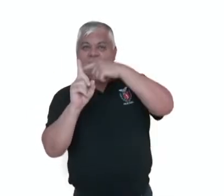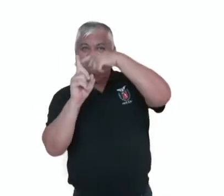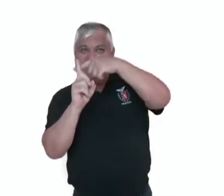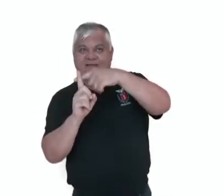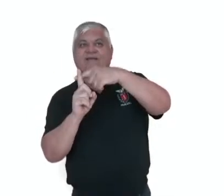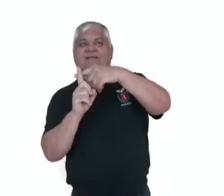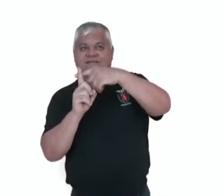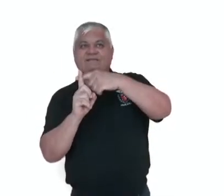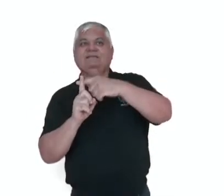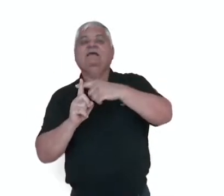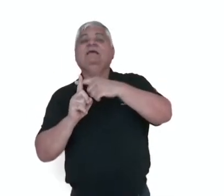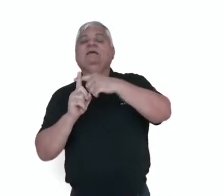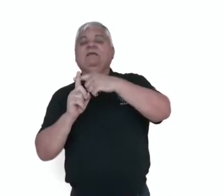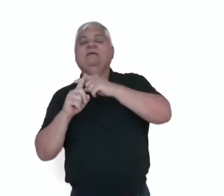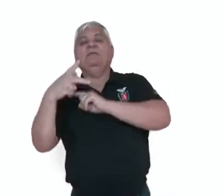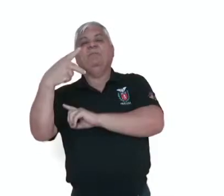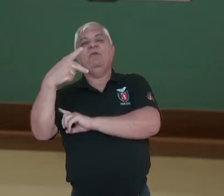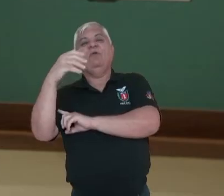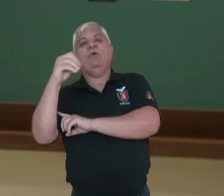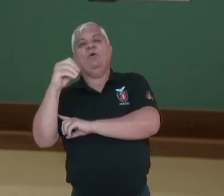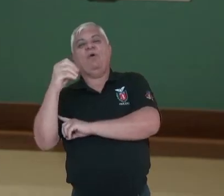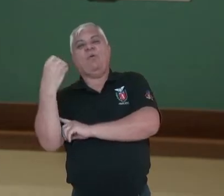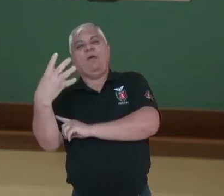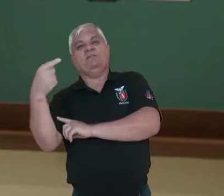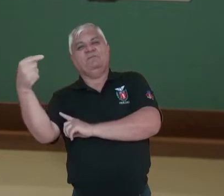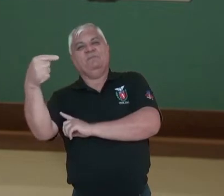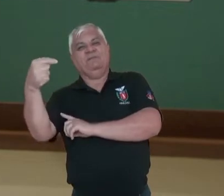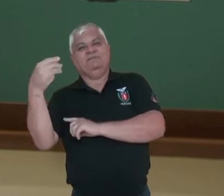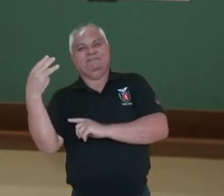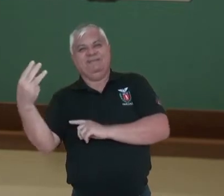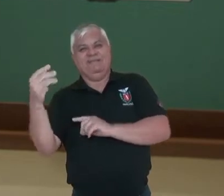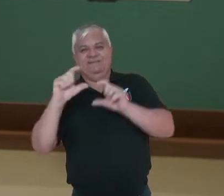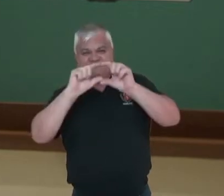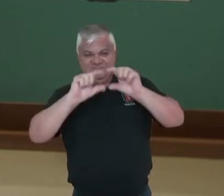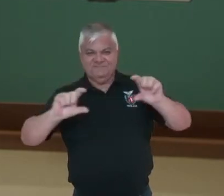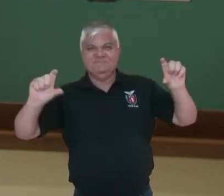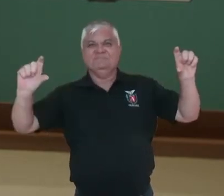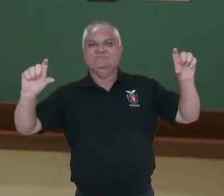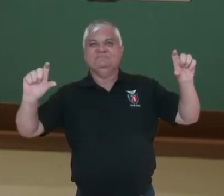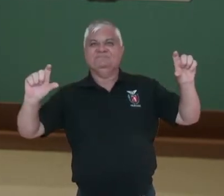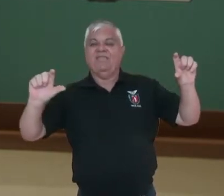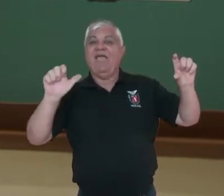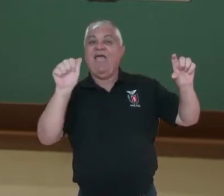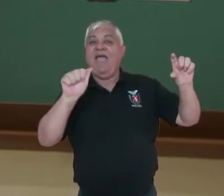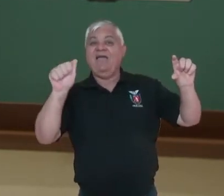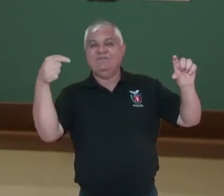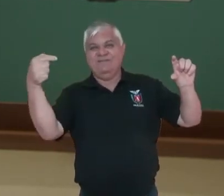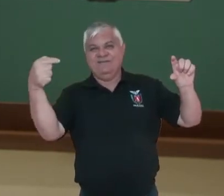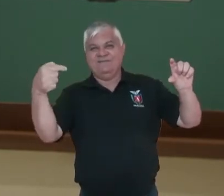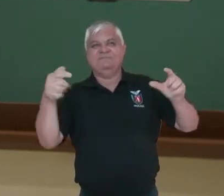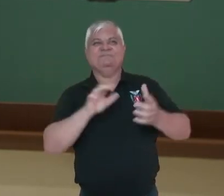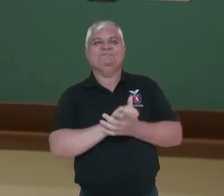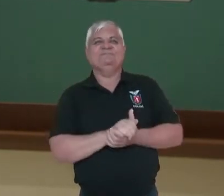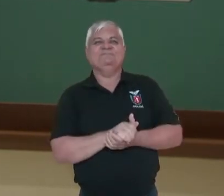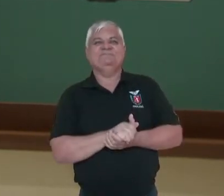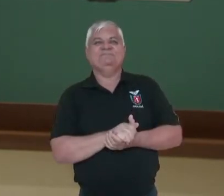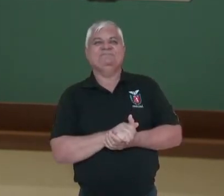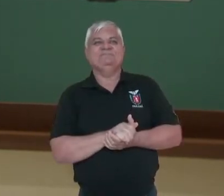H3O+, né, o íon hidrônio, e o PO4 menos 3, né, o nosso ânion negativo ali, o íon negativo.